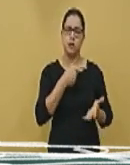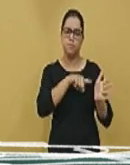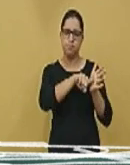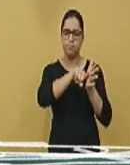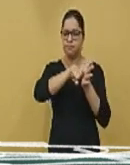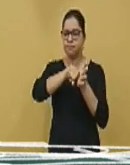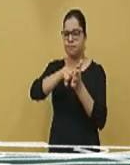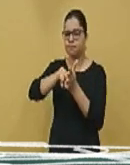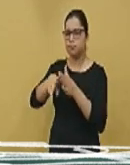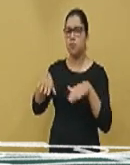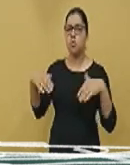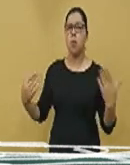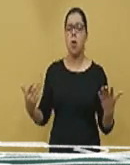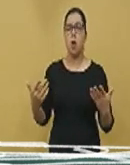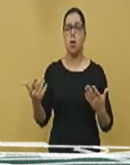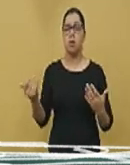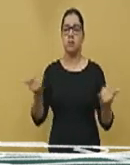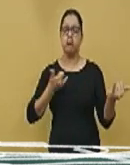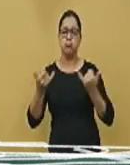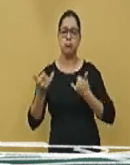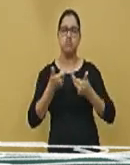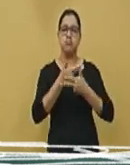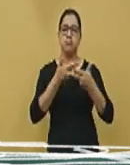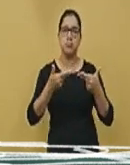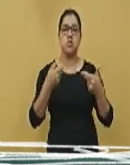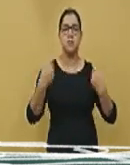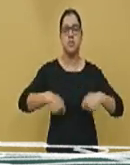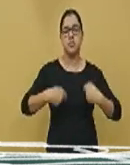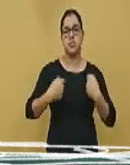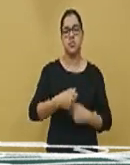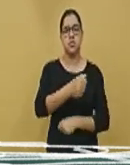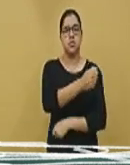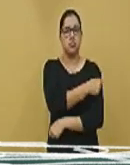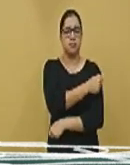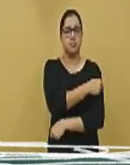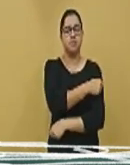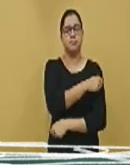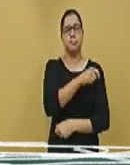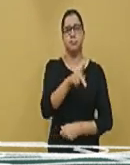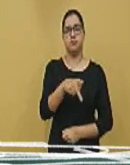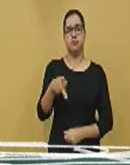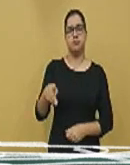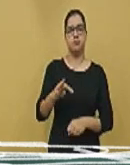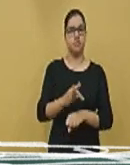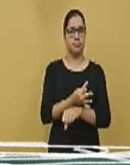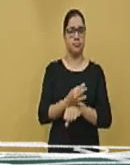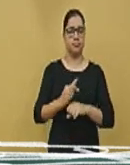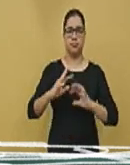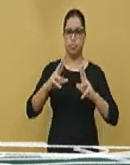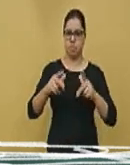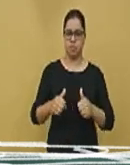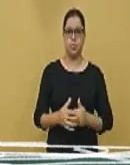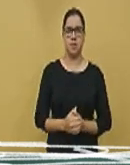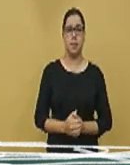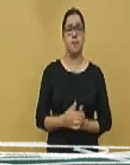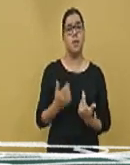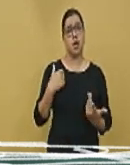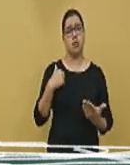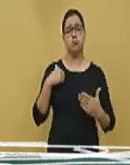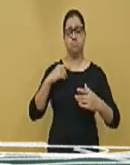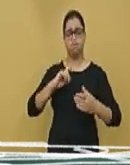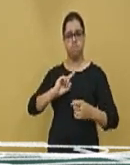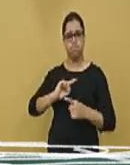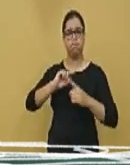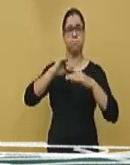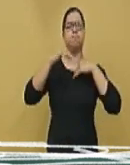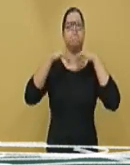quais eram as demandas que as pessoas possuíam, seja estudantes, técnicos, professores, né? E isso foi um avanço muito